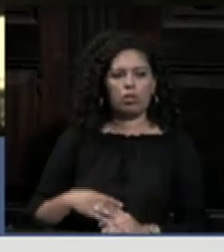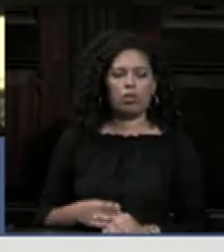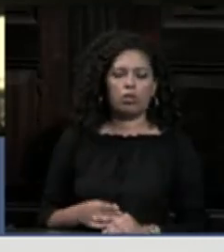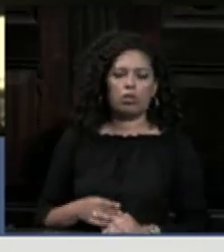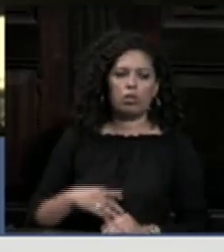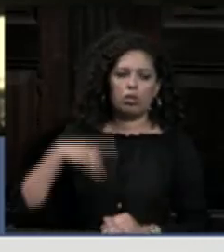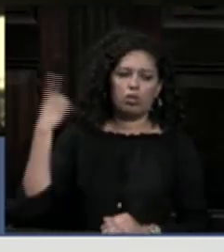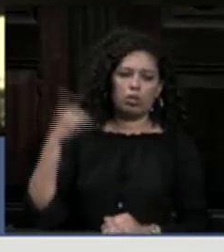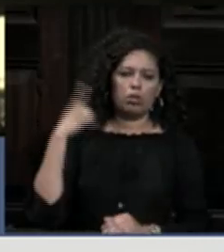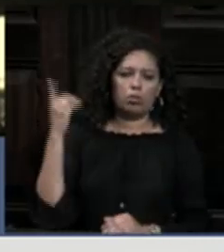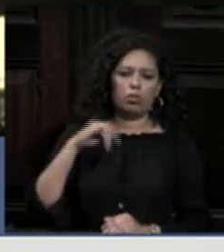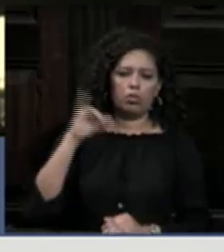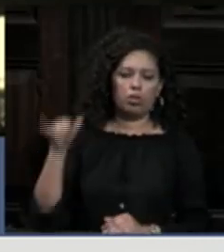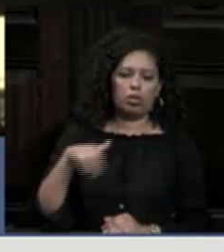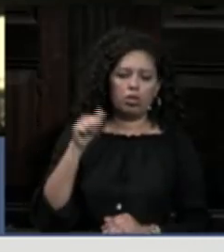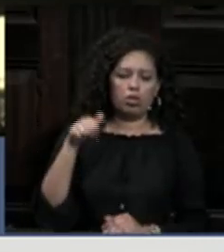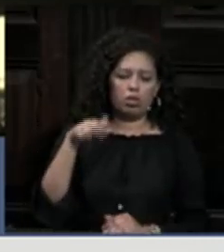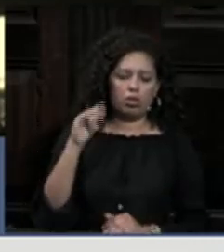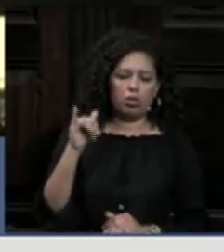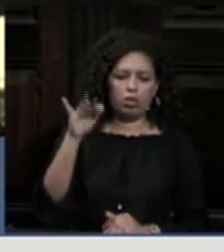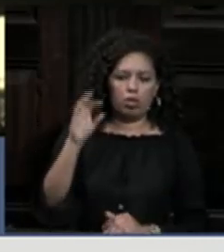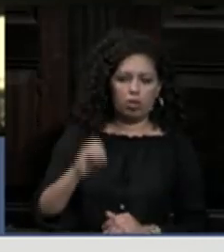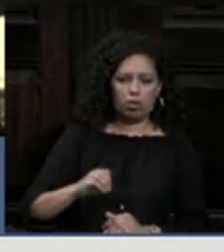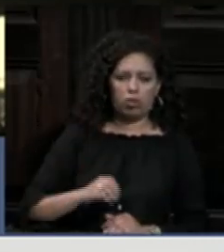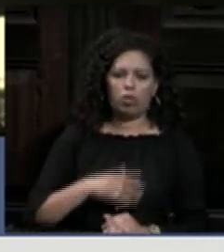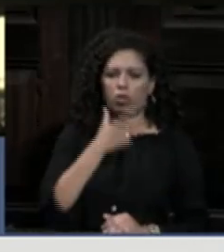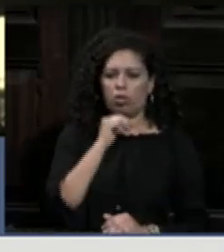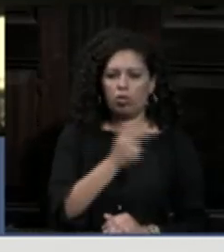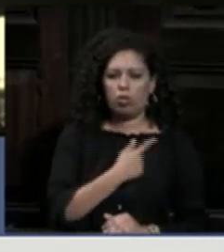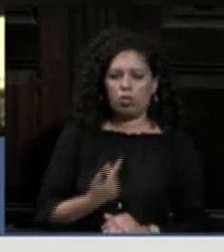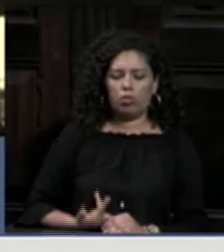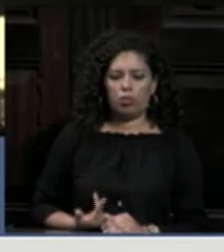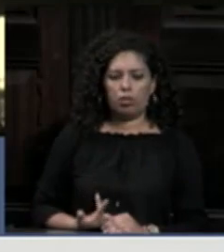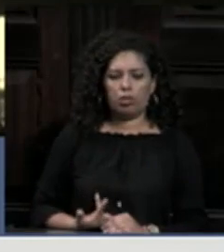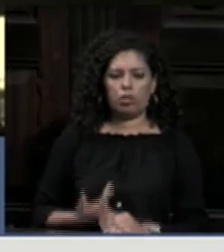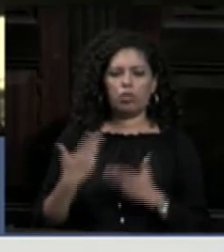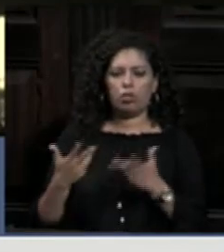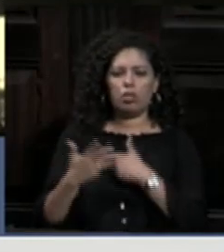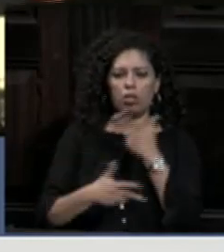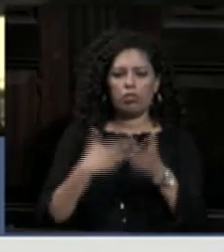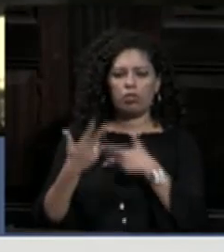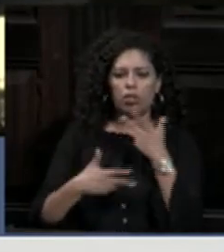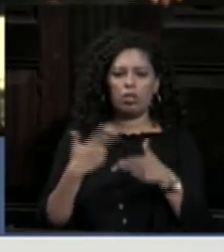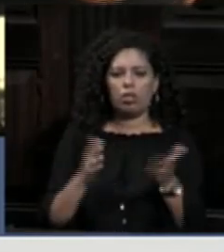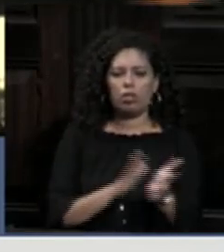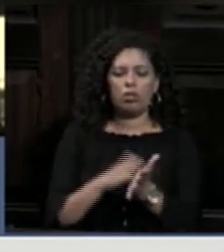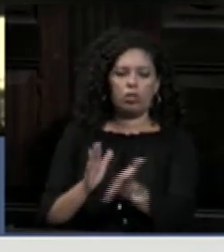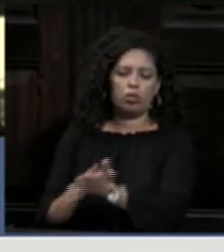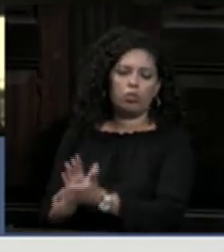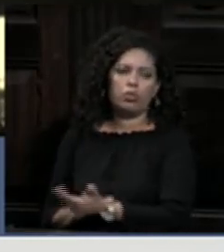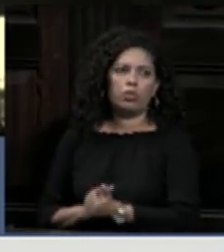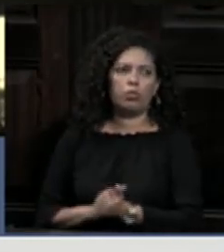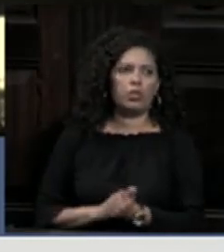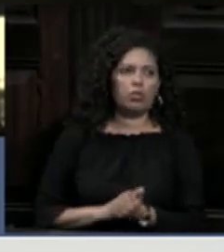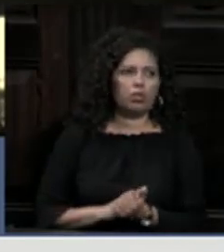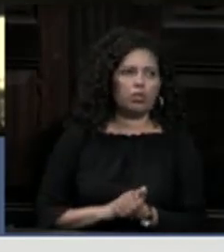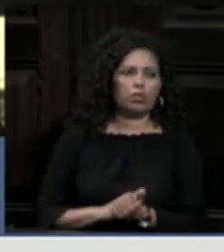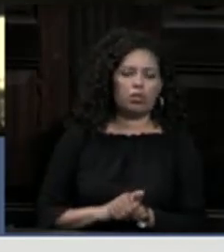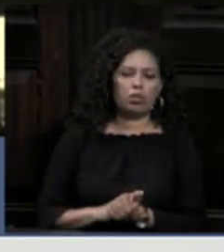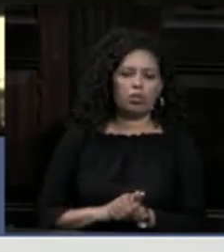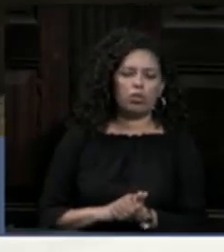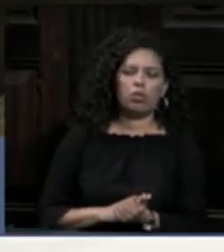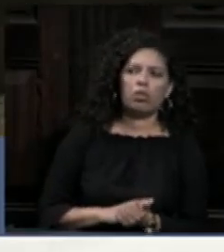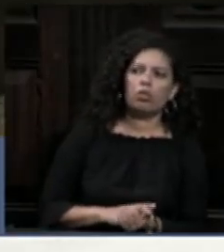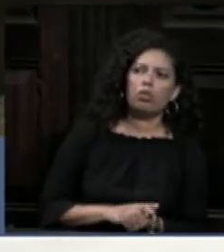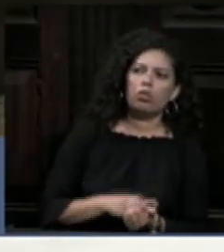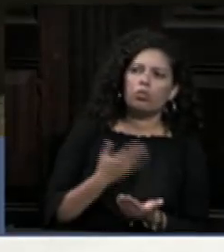jânio mendes o presidente quero parabenizar aqui os alunos